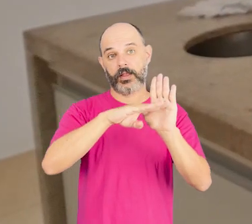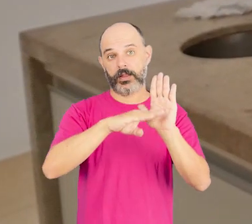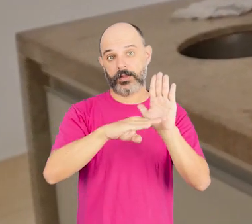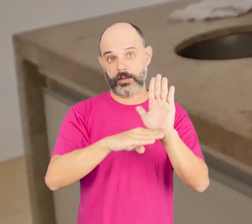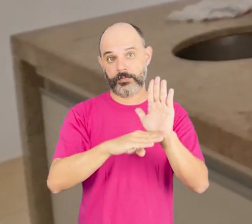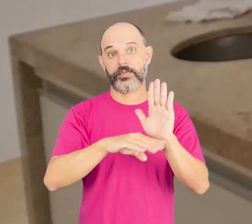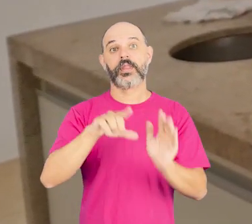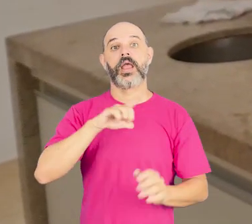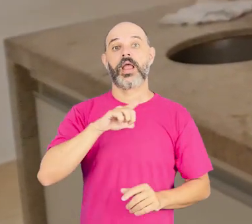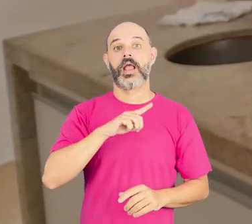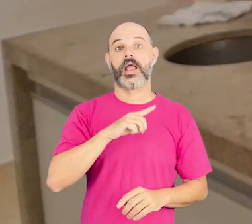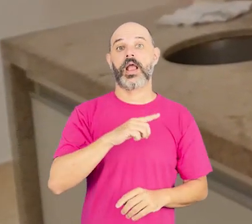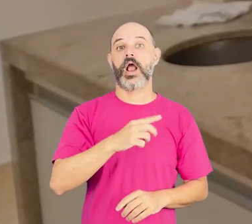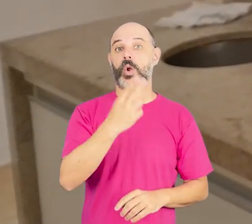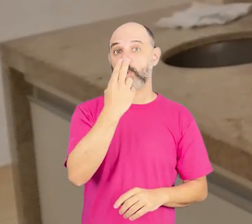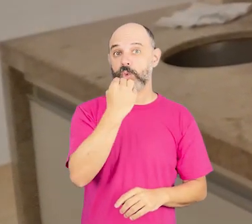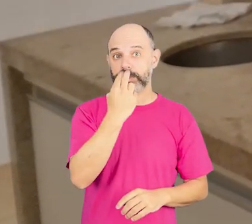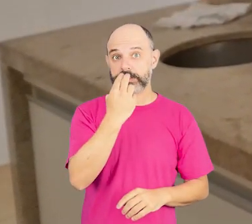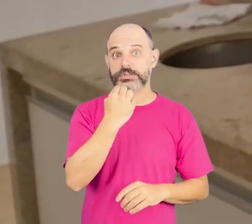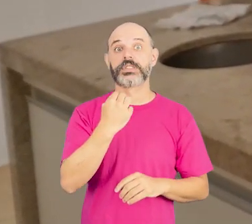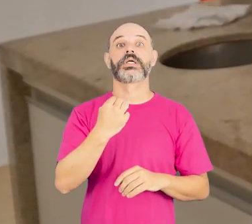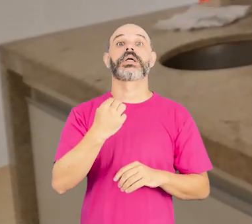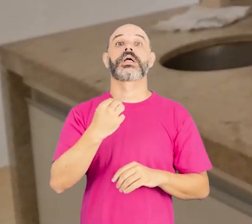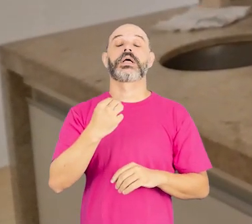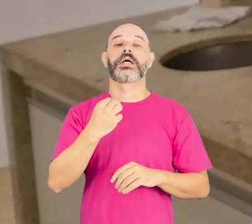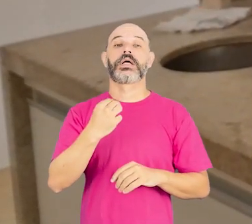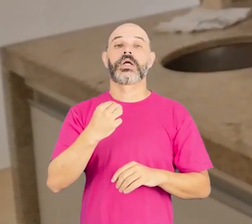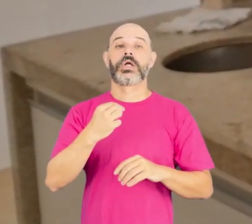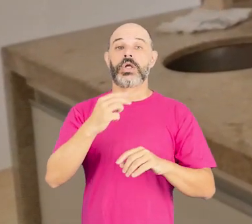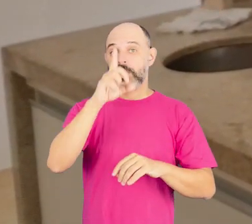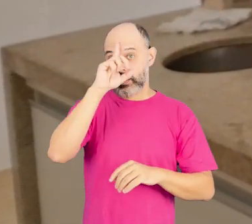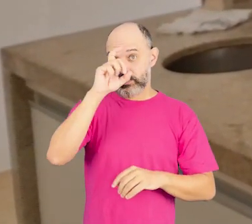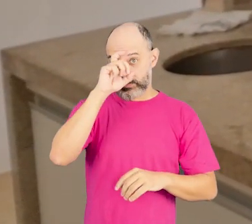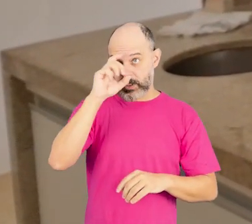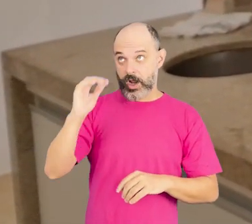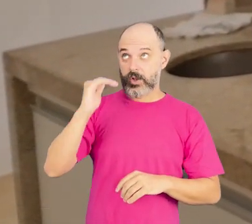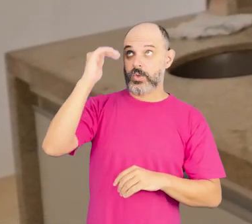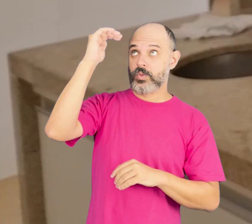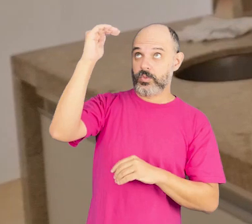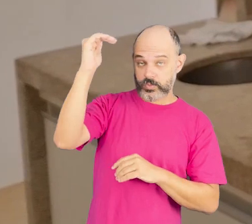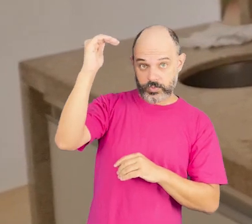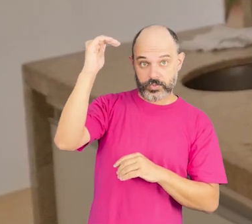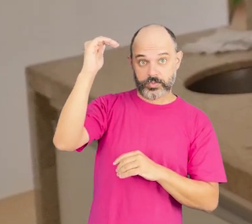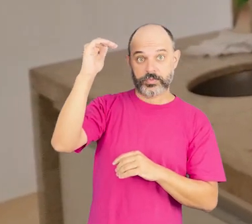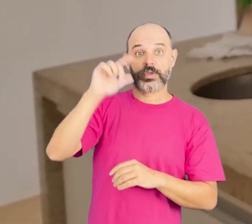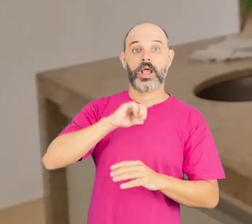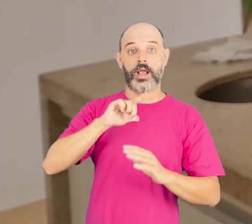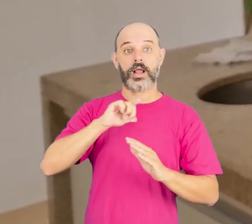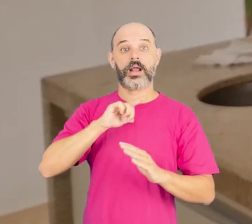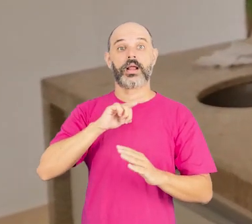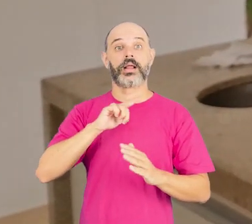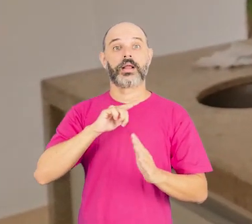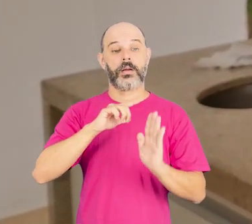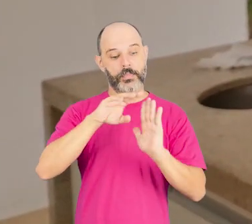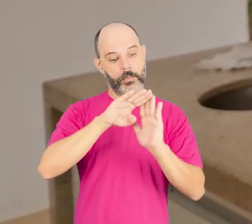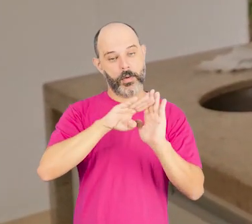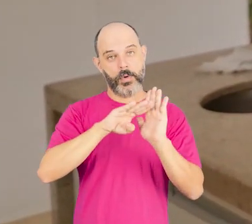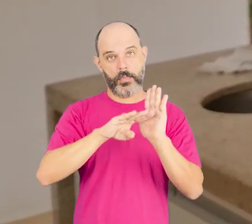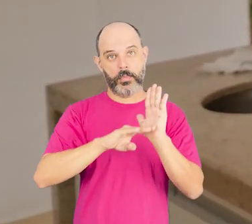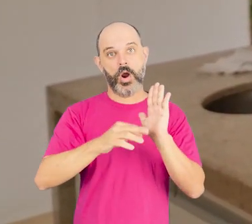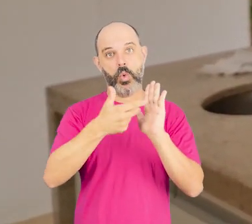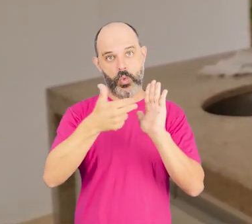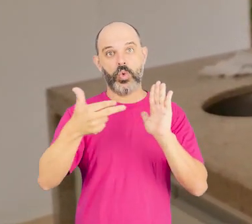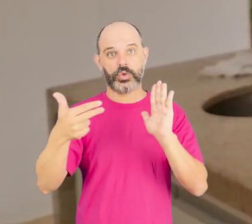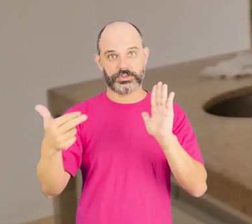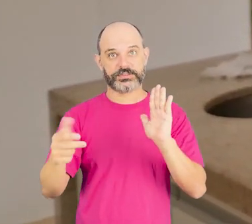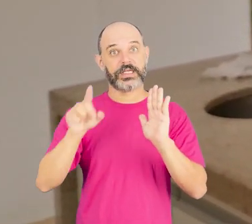cardápio é elaborado pelas nutricionistas, né, que ficam lá no hospital adulto, né, no Antenor Duarte. A gente recebe o cardápio, que é o mesmo